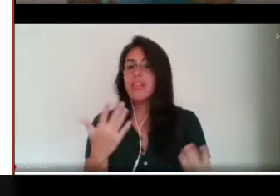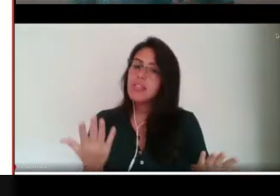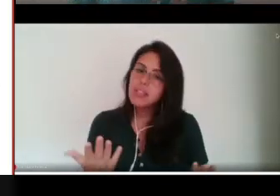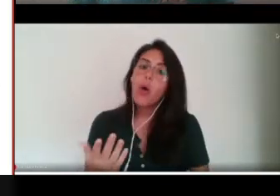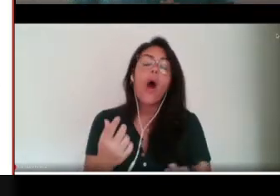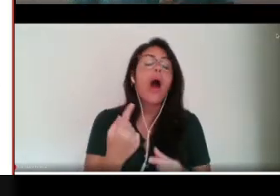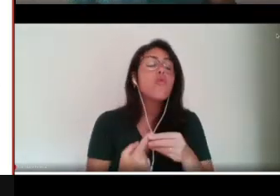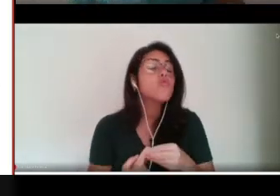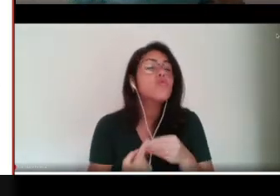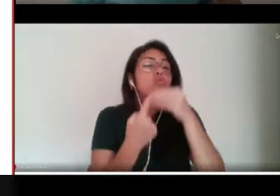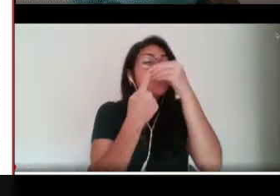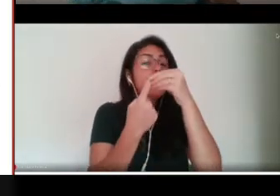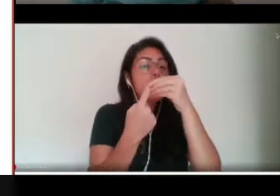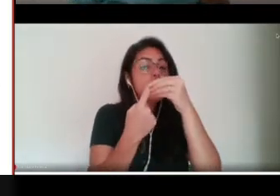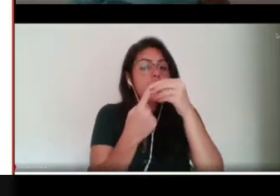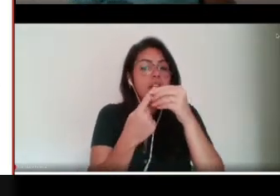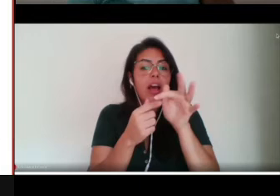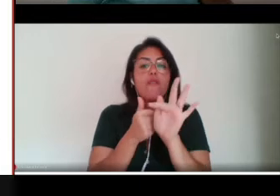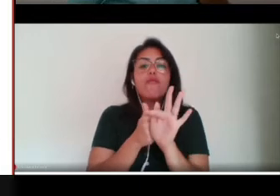gravitacional. Então,